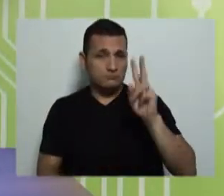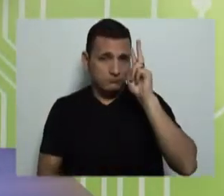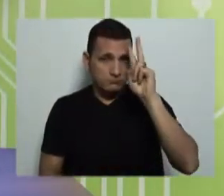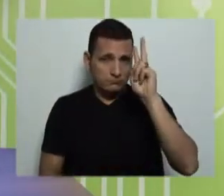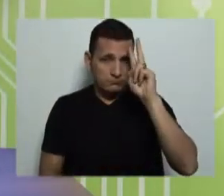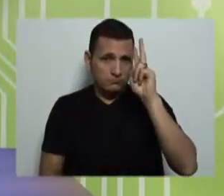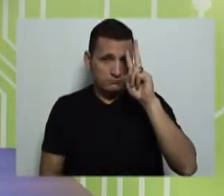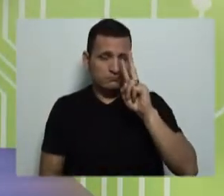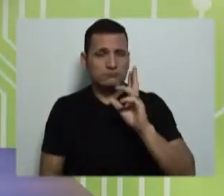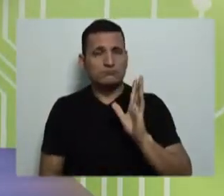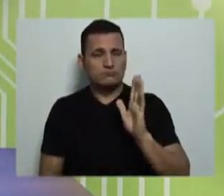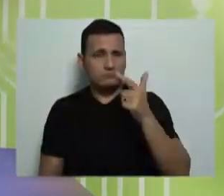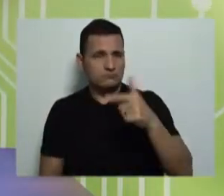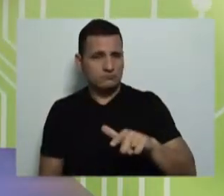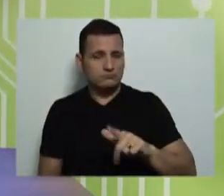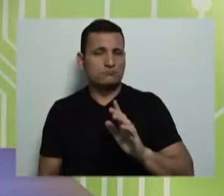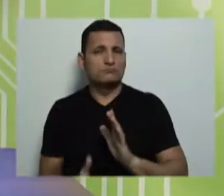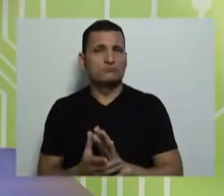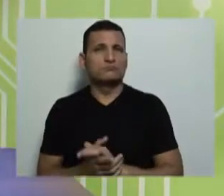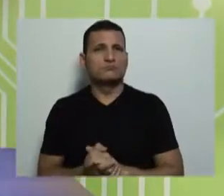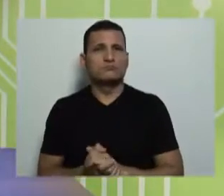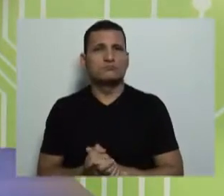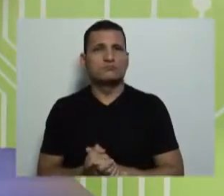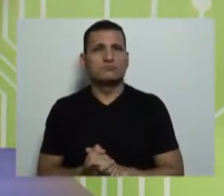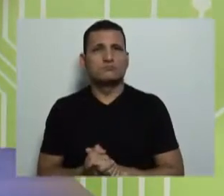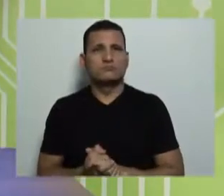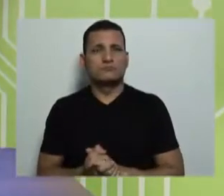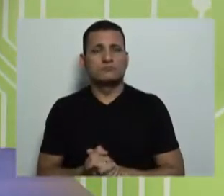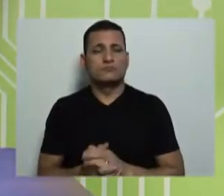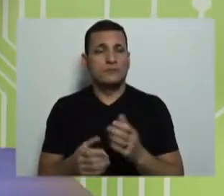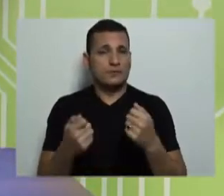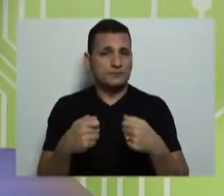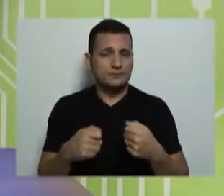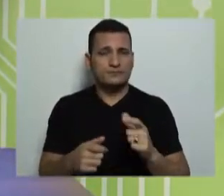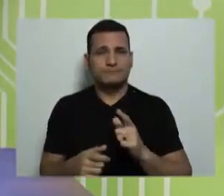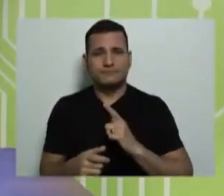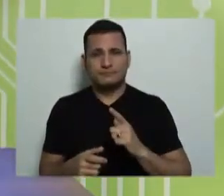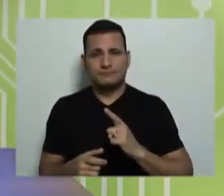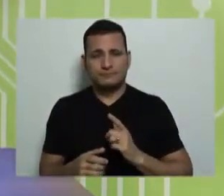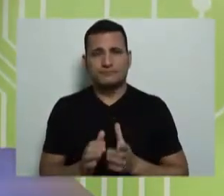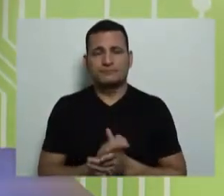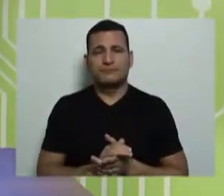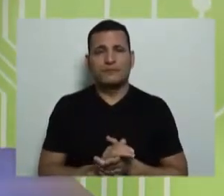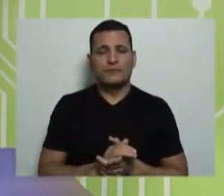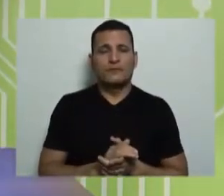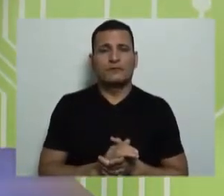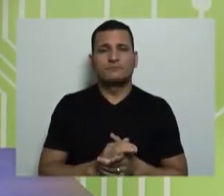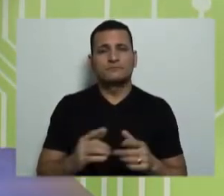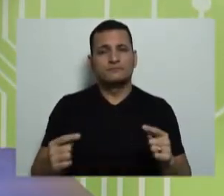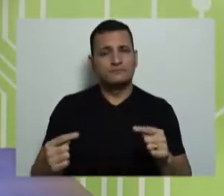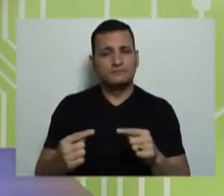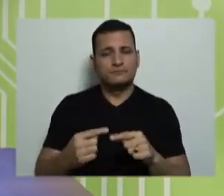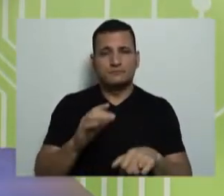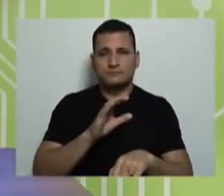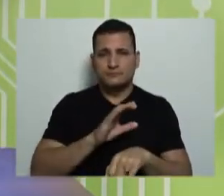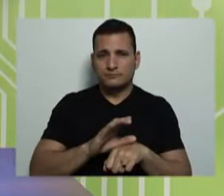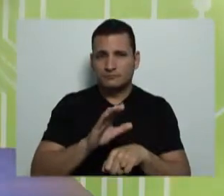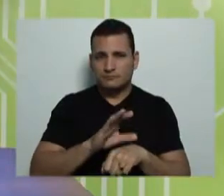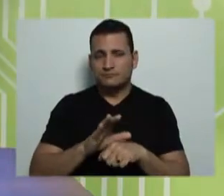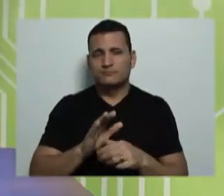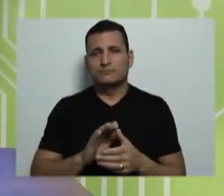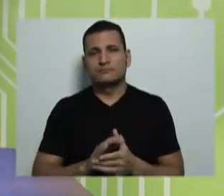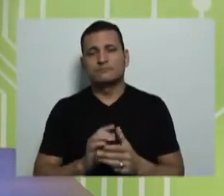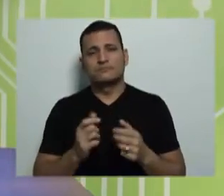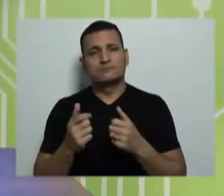vez, nunca é demais. É necessário falar que tem que ter a ver com o eixo formativo do curso, tem que ser acompanhado por um professor